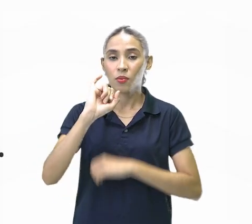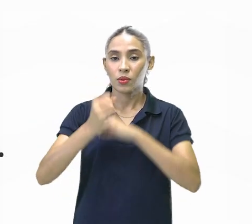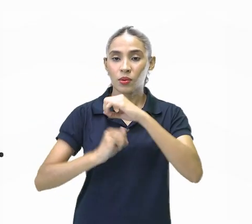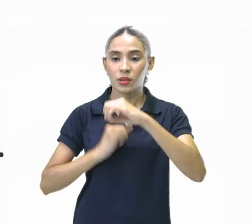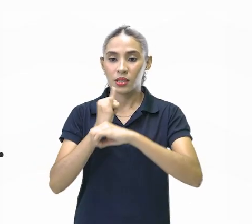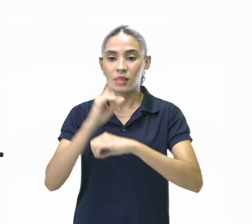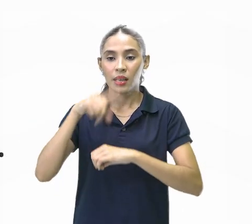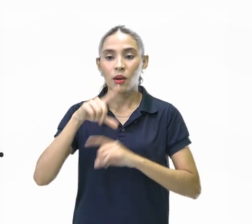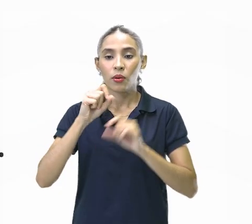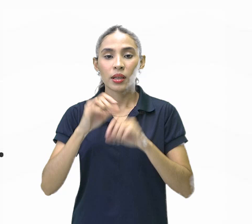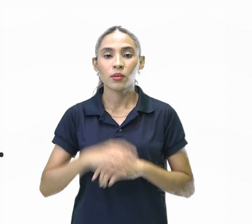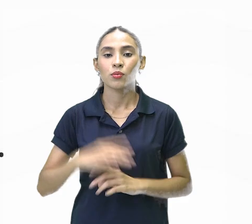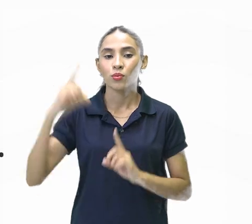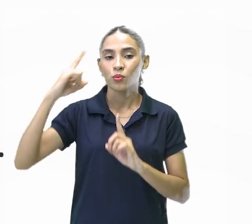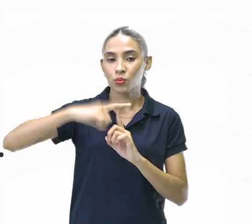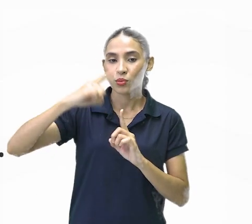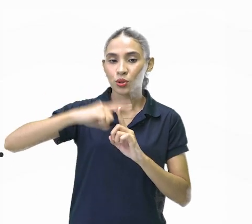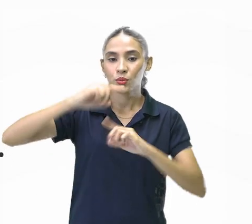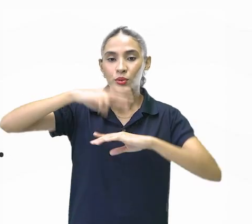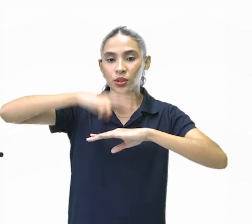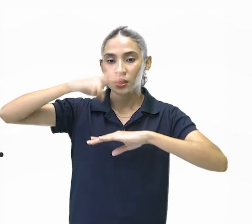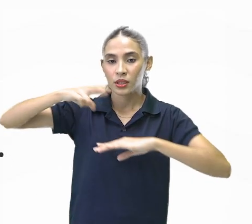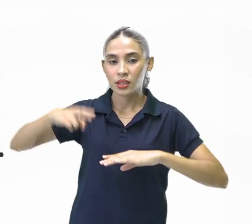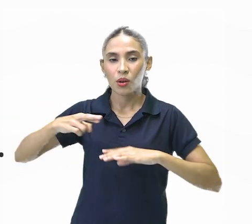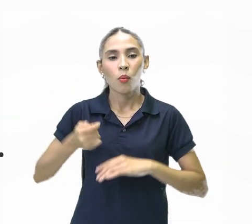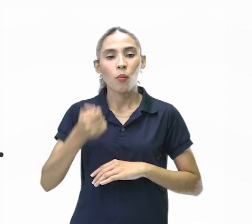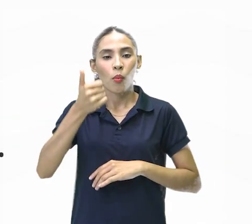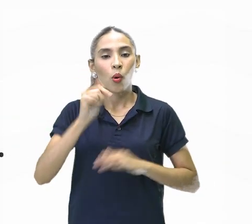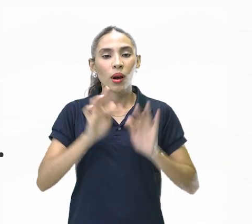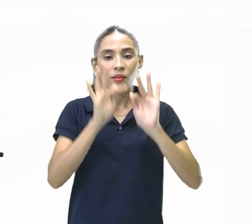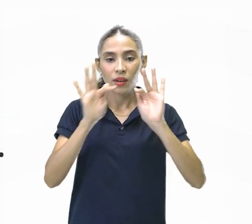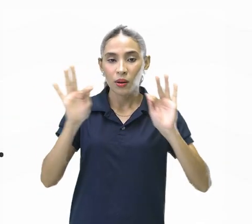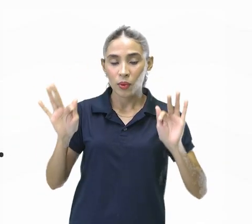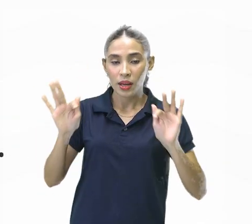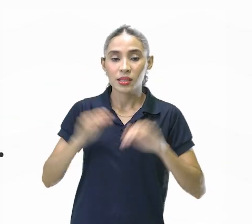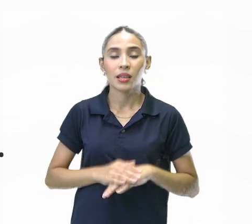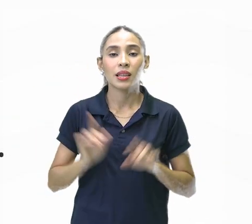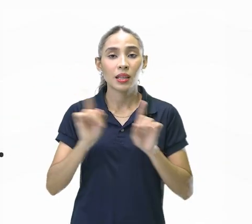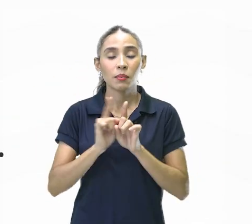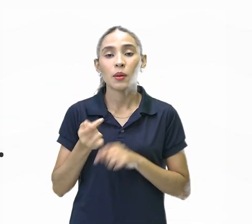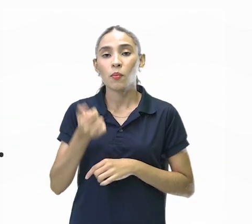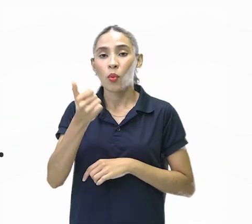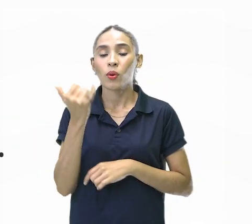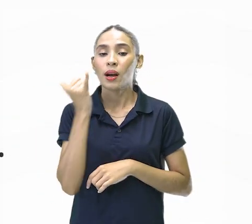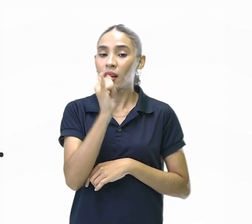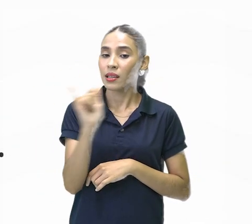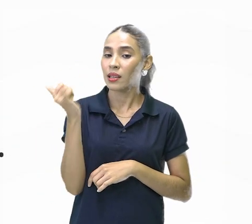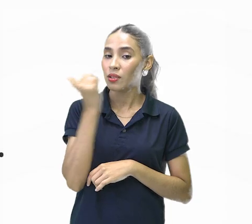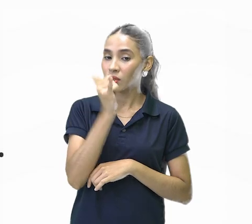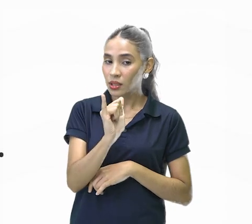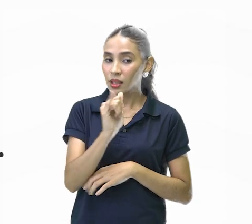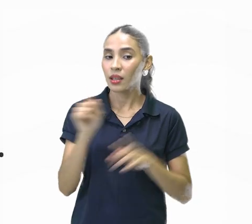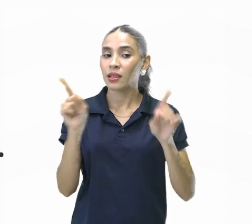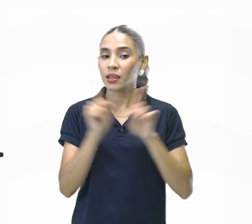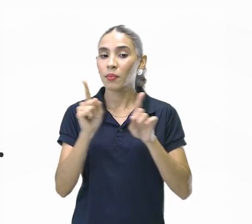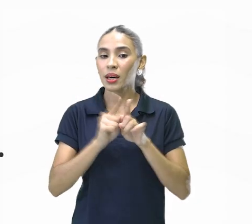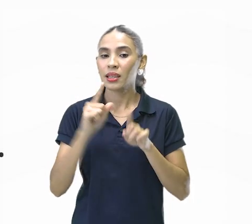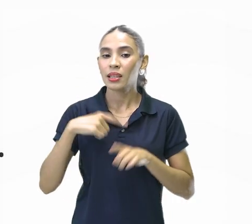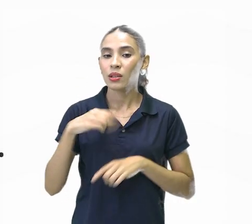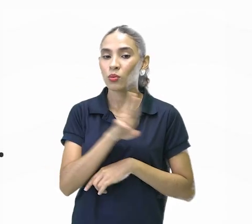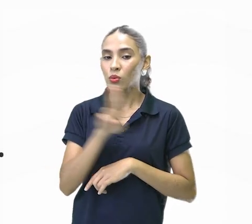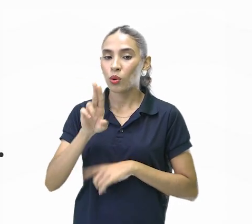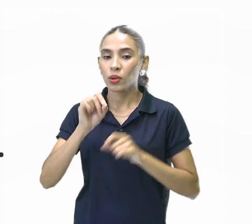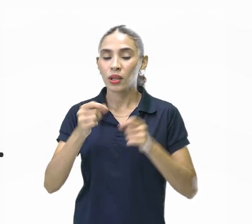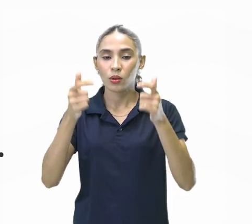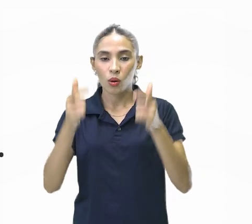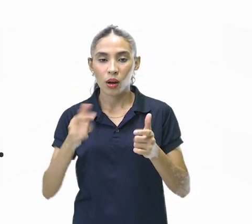ionizante é uma modalidade de radiação de baixa frequência e baixa energia, também denominada